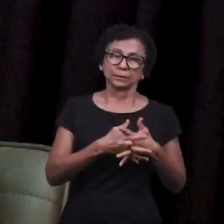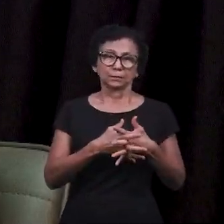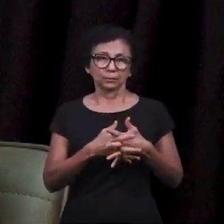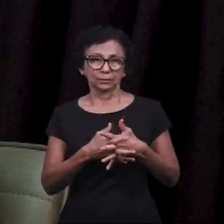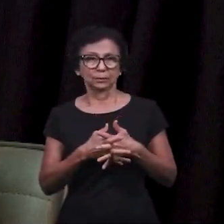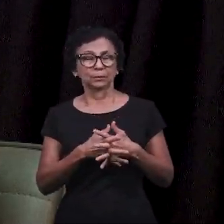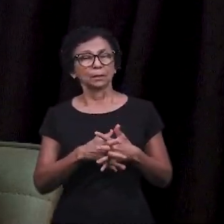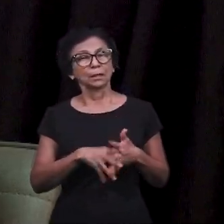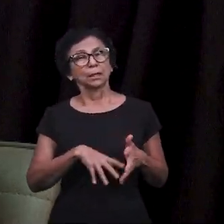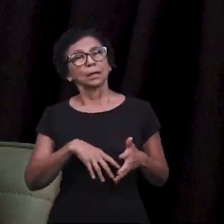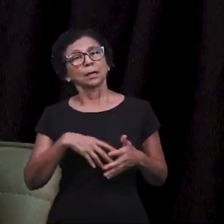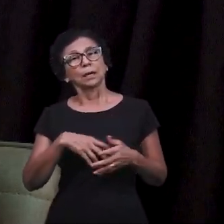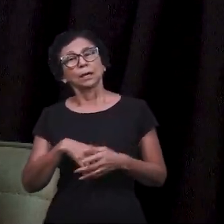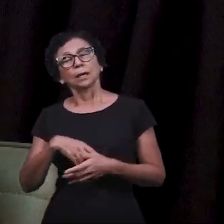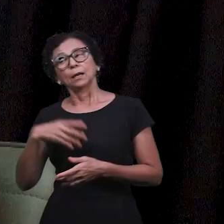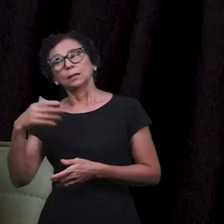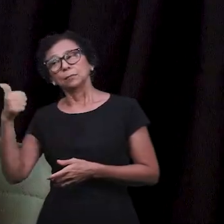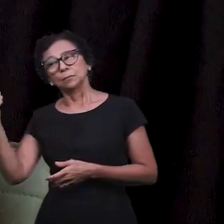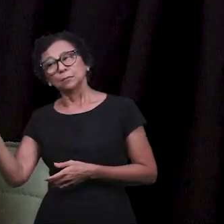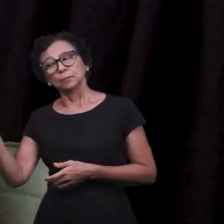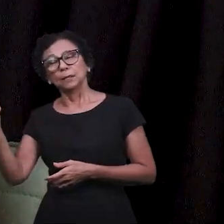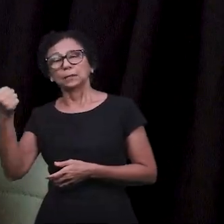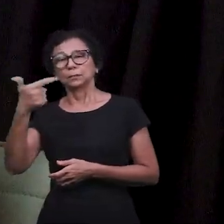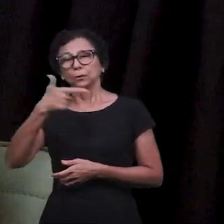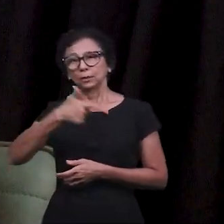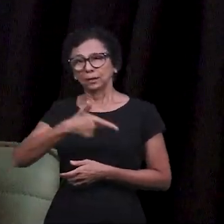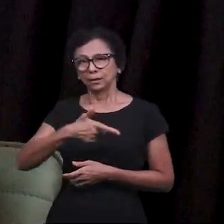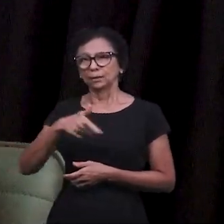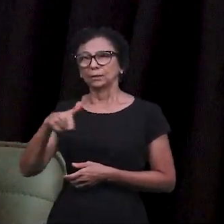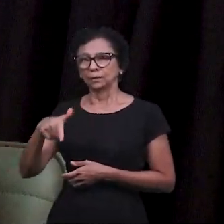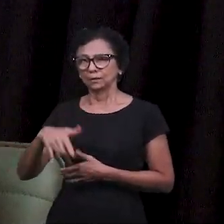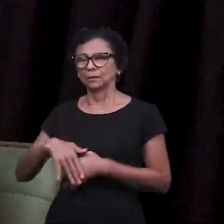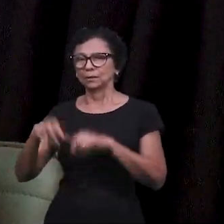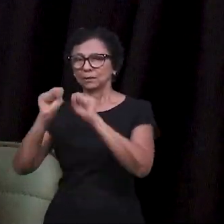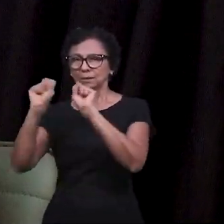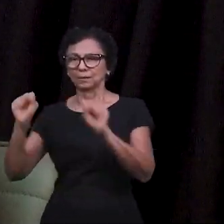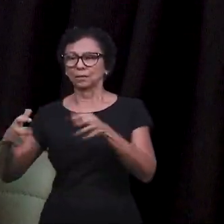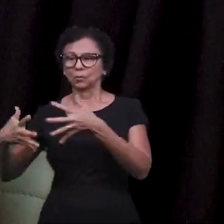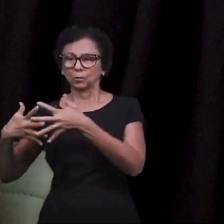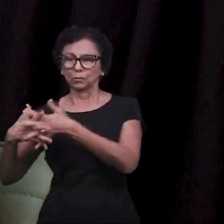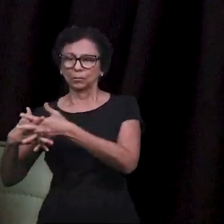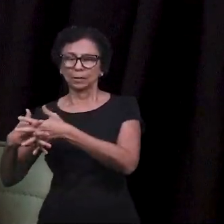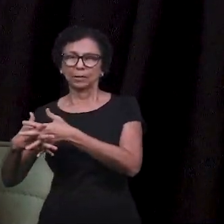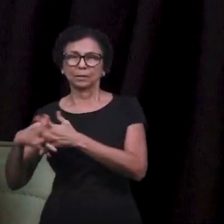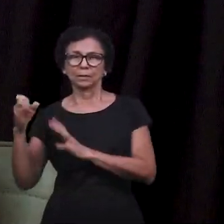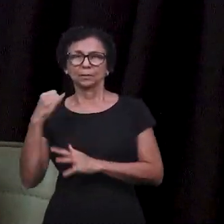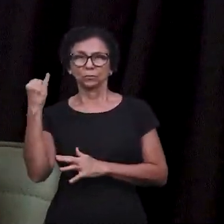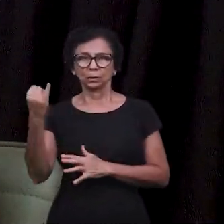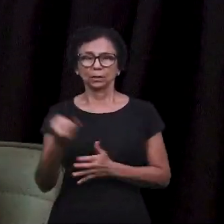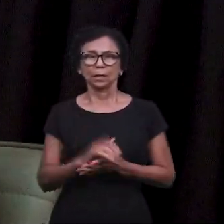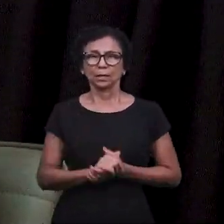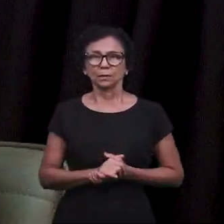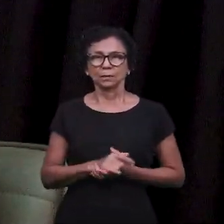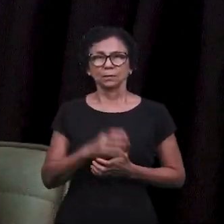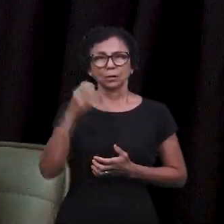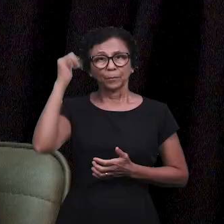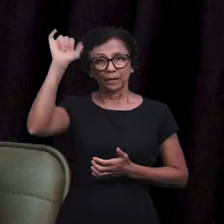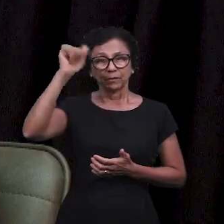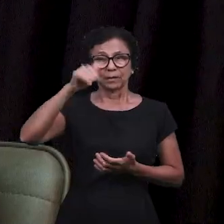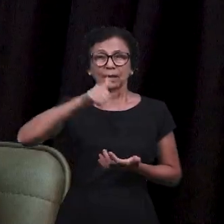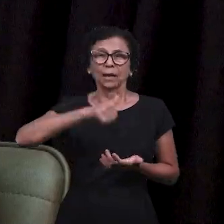empresas. Mas isso vem mudando com o tempo, porque o programa de compliance ele é importante não só para evitar punições, mas ele se torna um